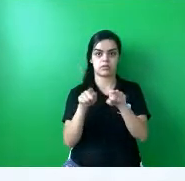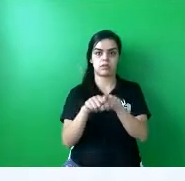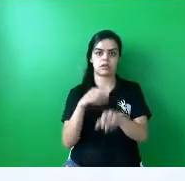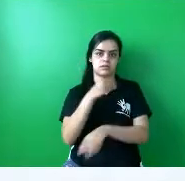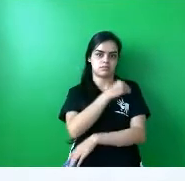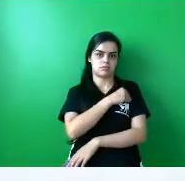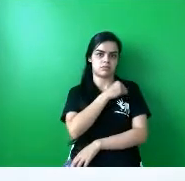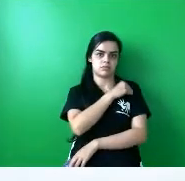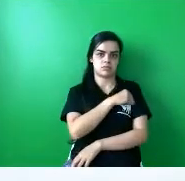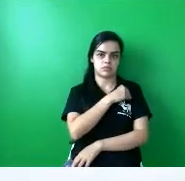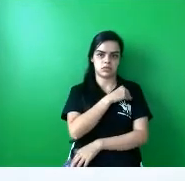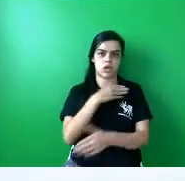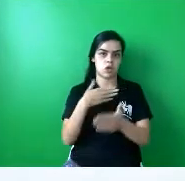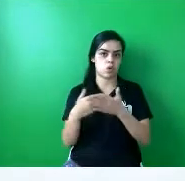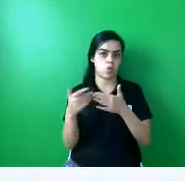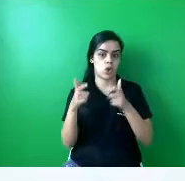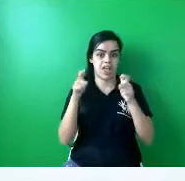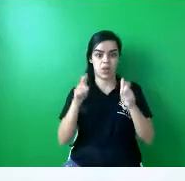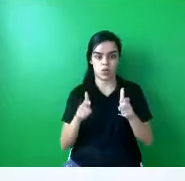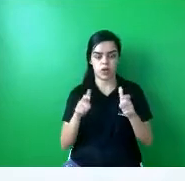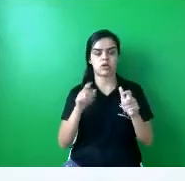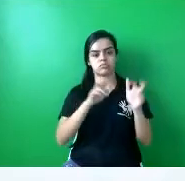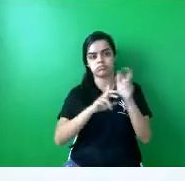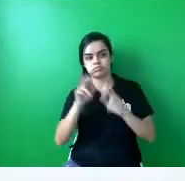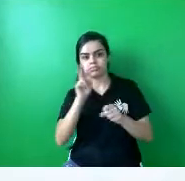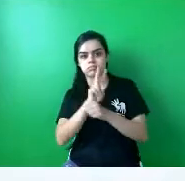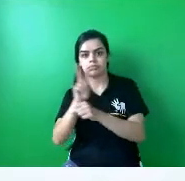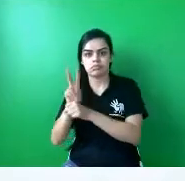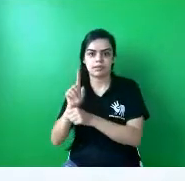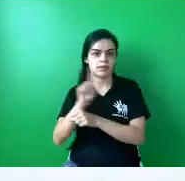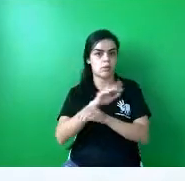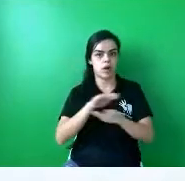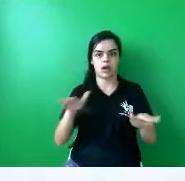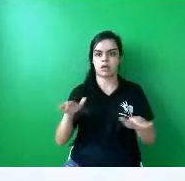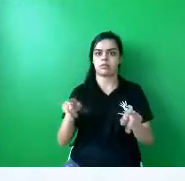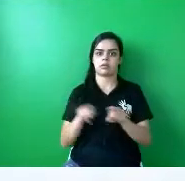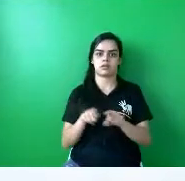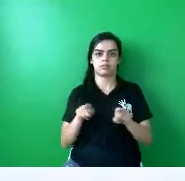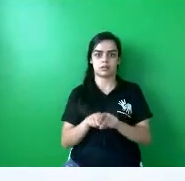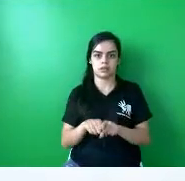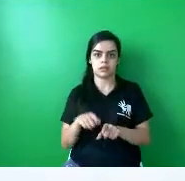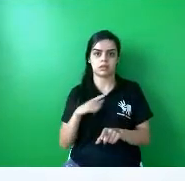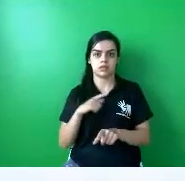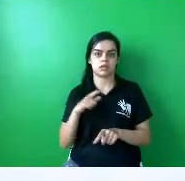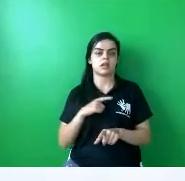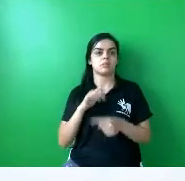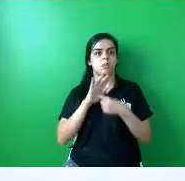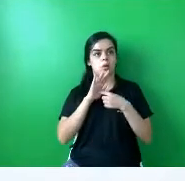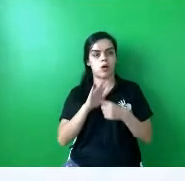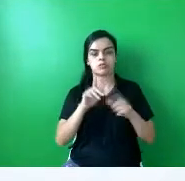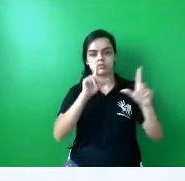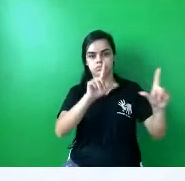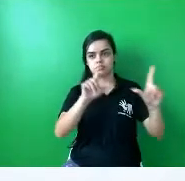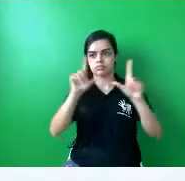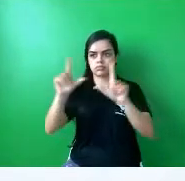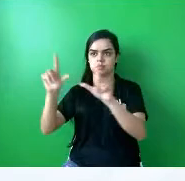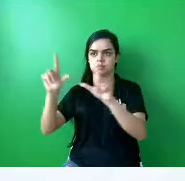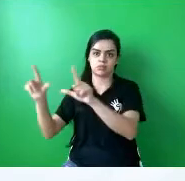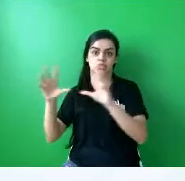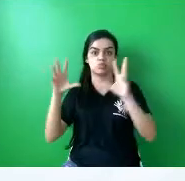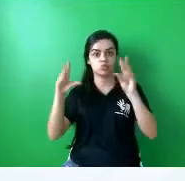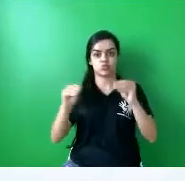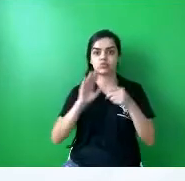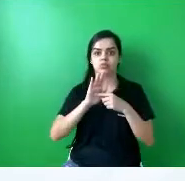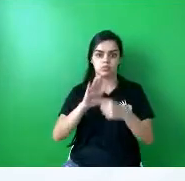gel que está lá, todo sendo monitorado para que não acabe aonde tem. Tem a indicação, tem as plaquinhas, conforme tudo está